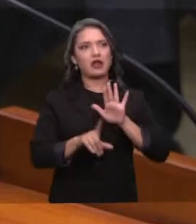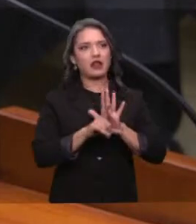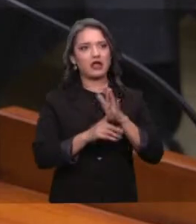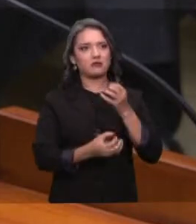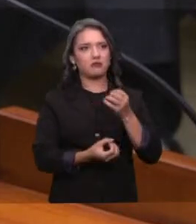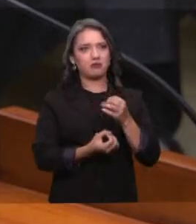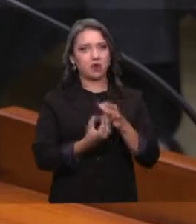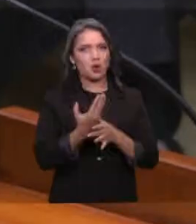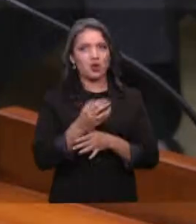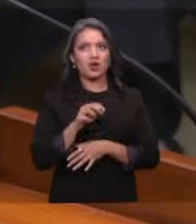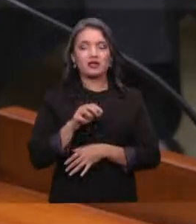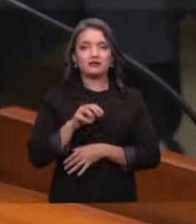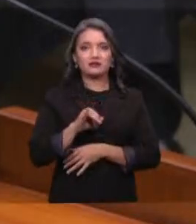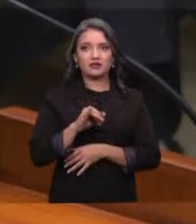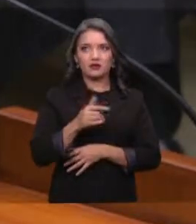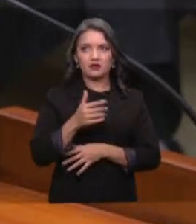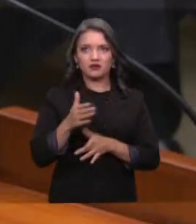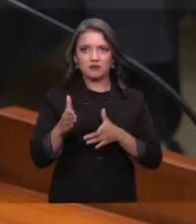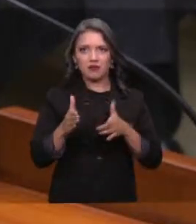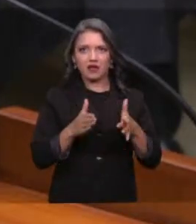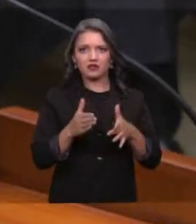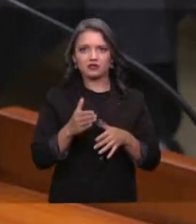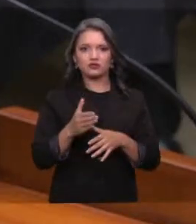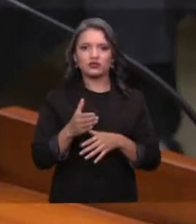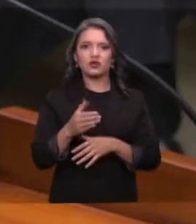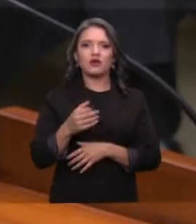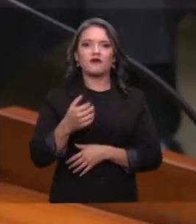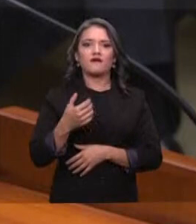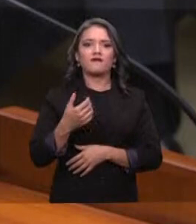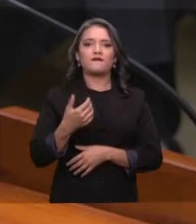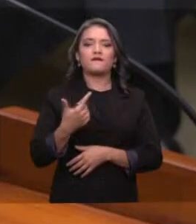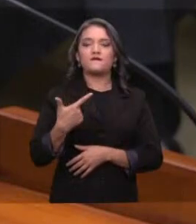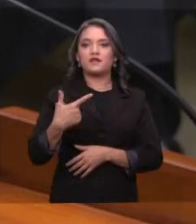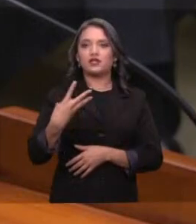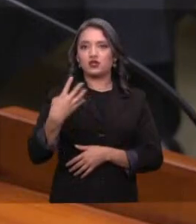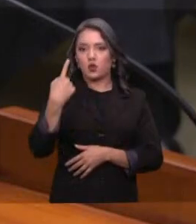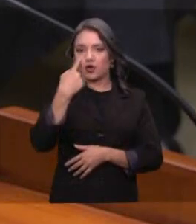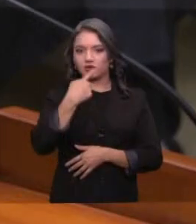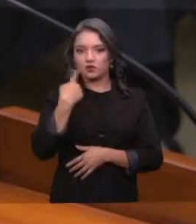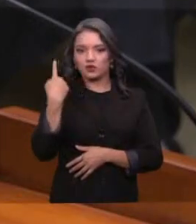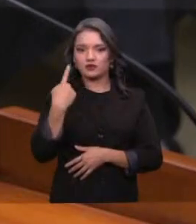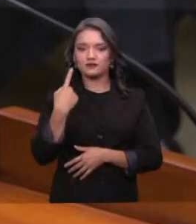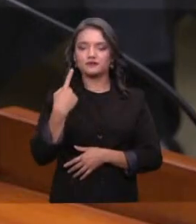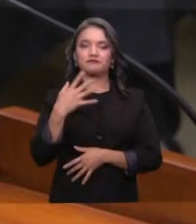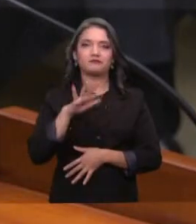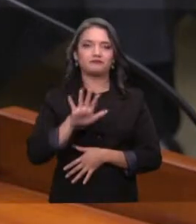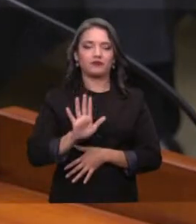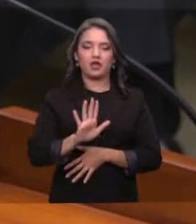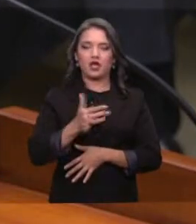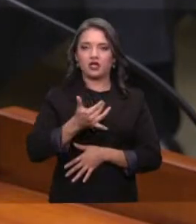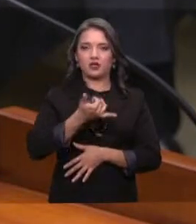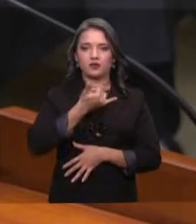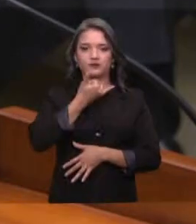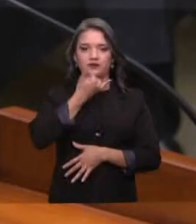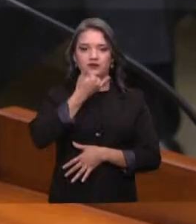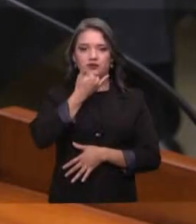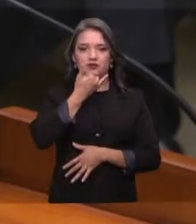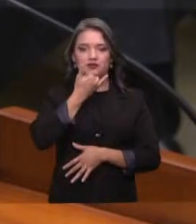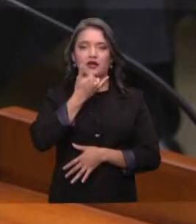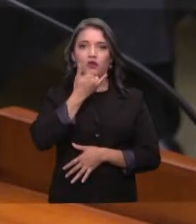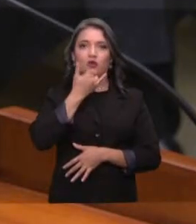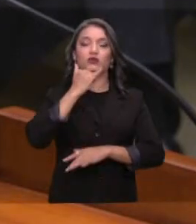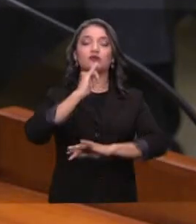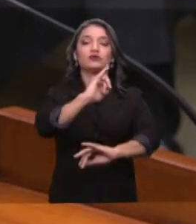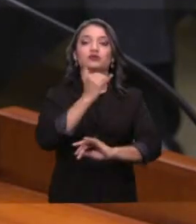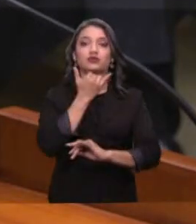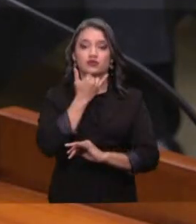garantia, no prazo de 24 horas, não se realizando a sessão, no juízo de garantias do prazo